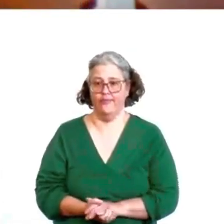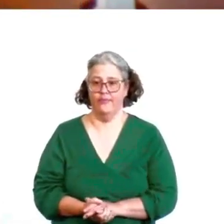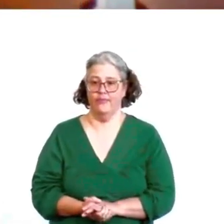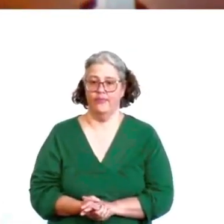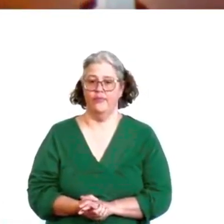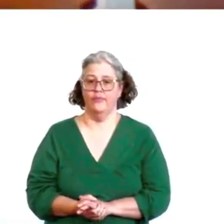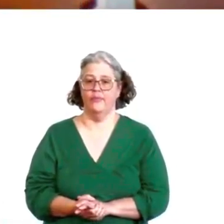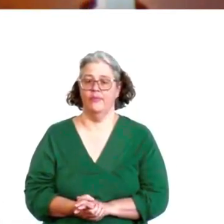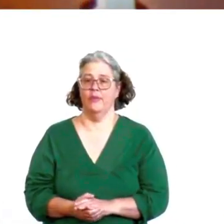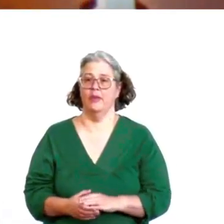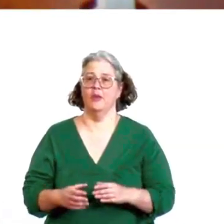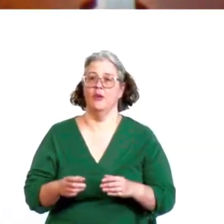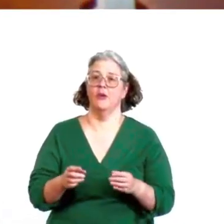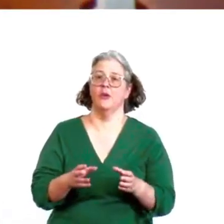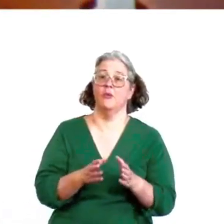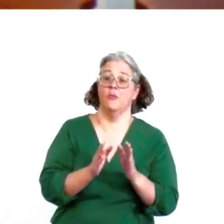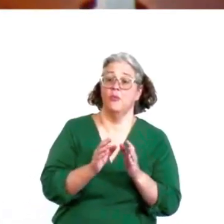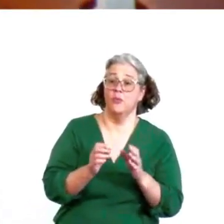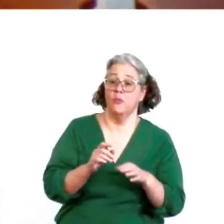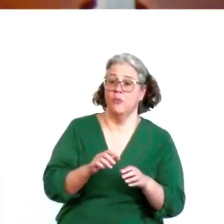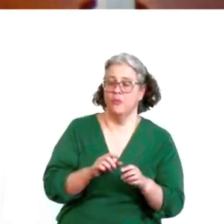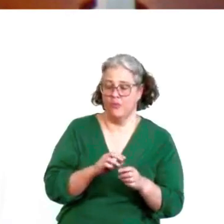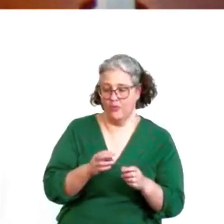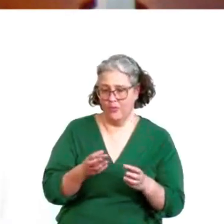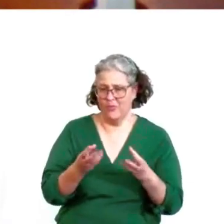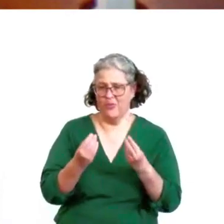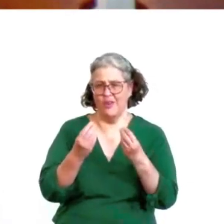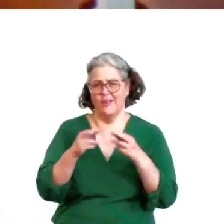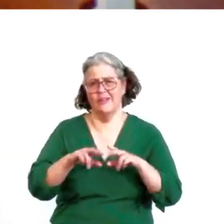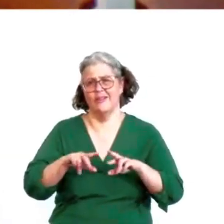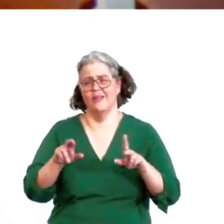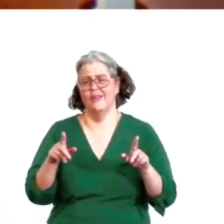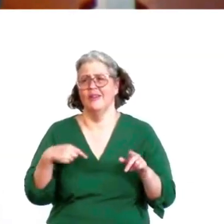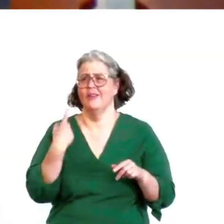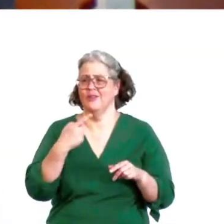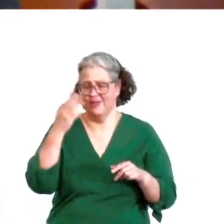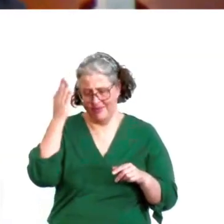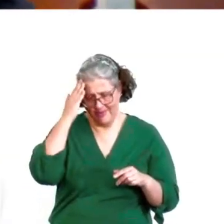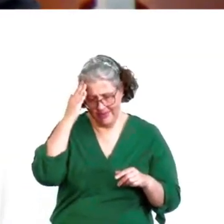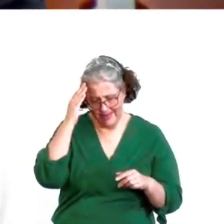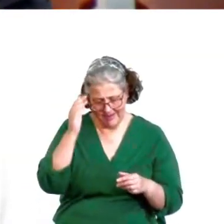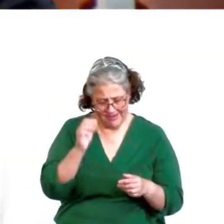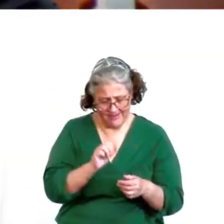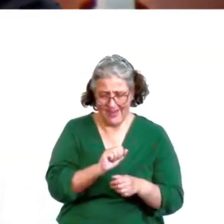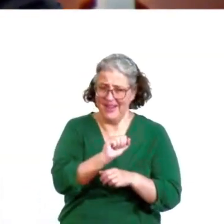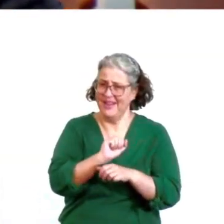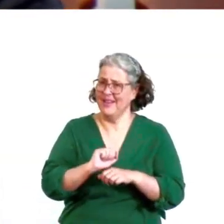Que muitas das vezes nós lemos a história achando que Abrão era um homem perfeito.